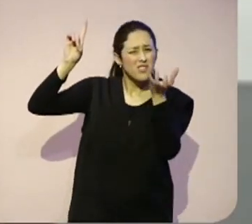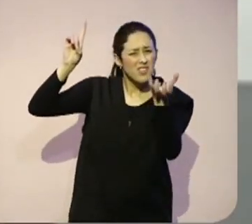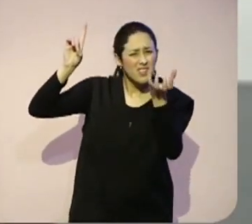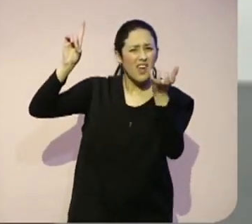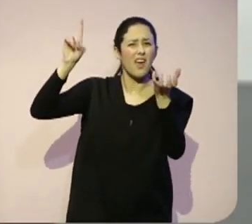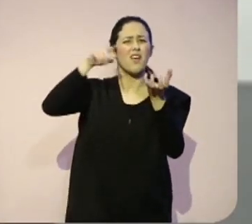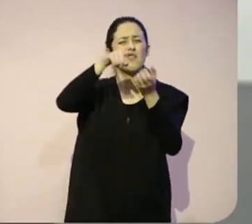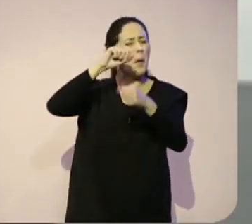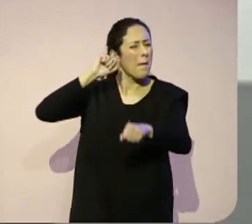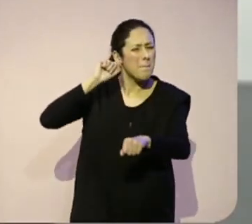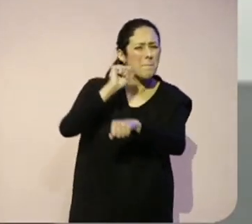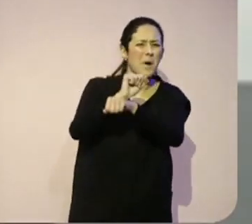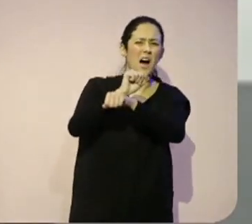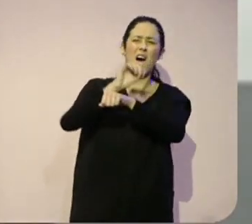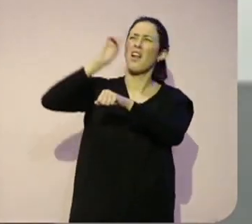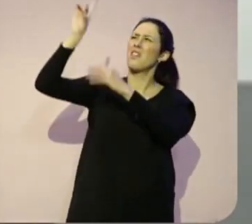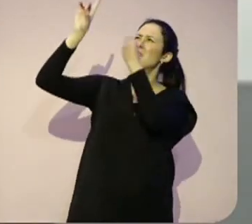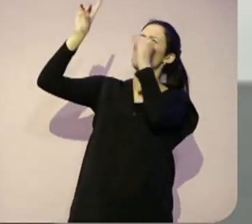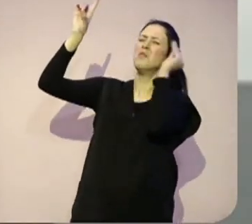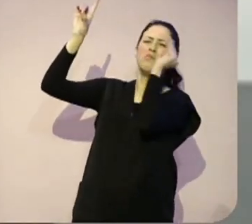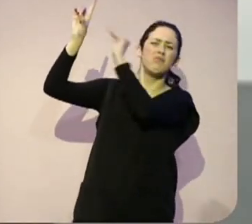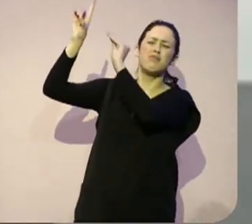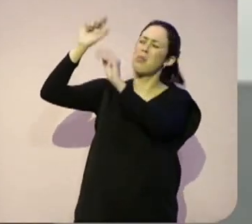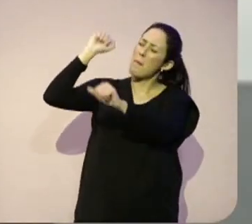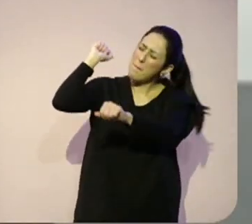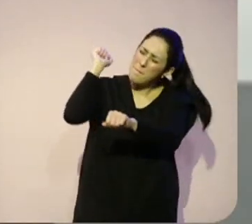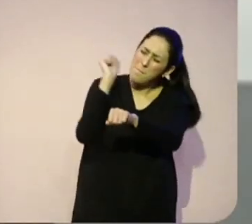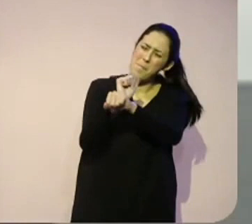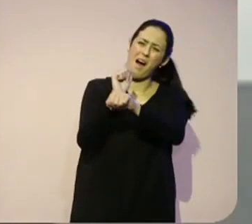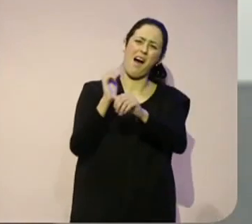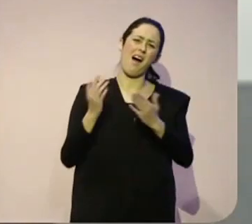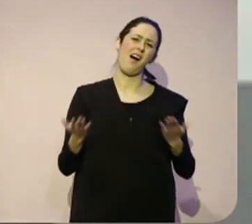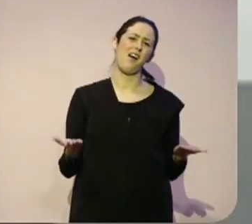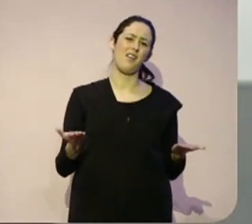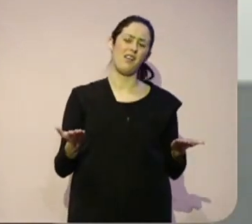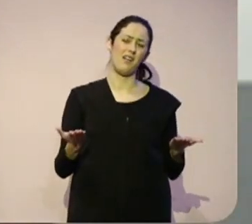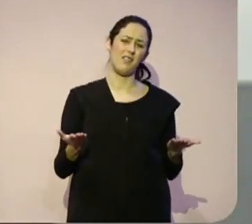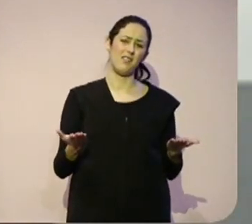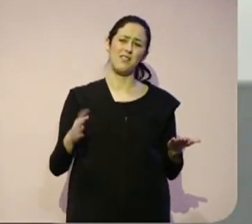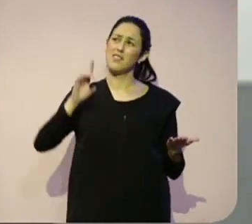de resistir o chamado de Jesus para a sua vida.